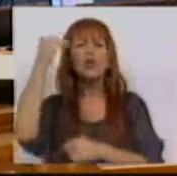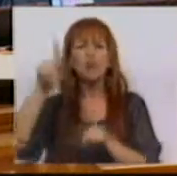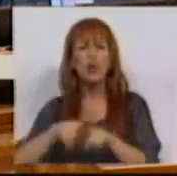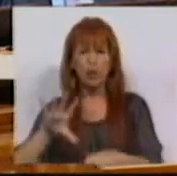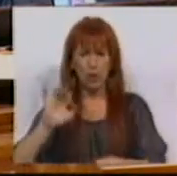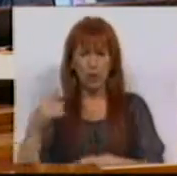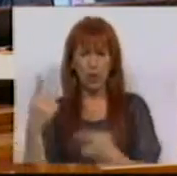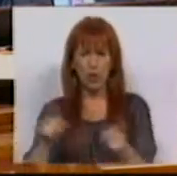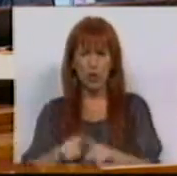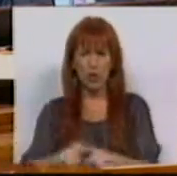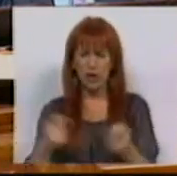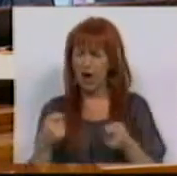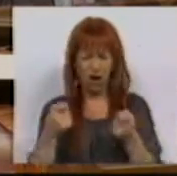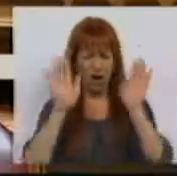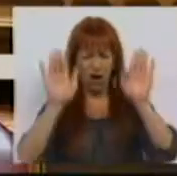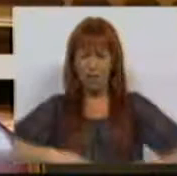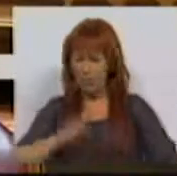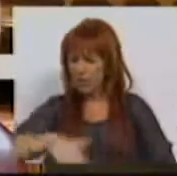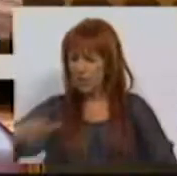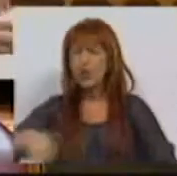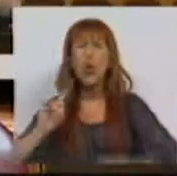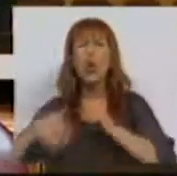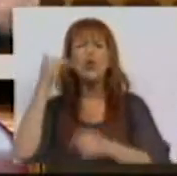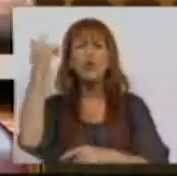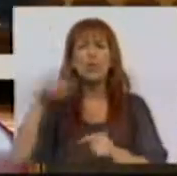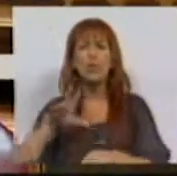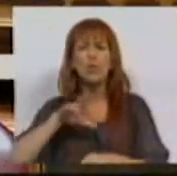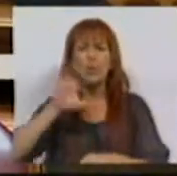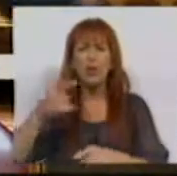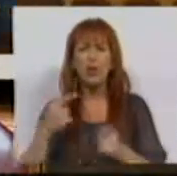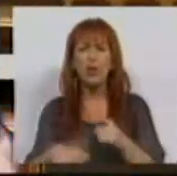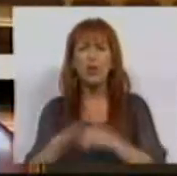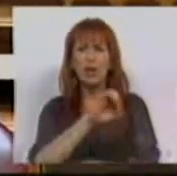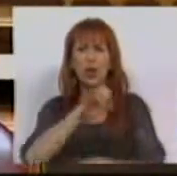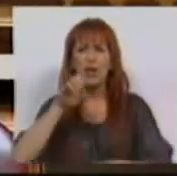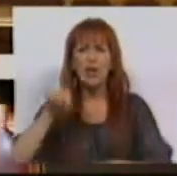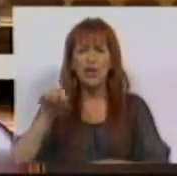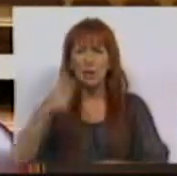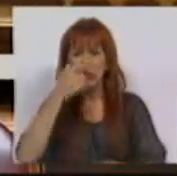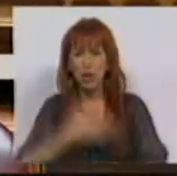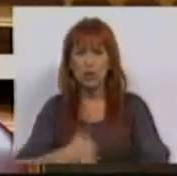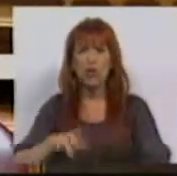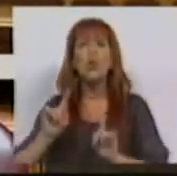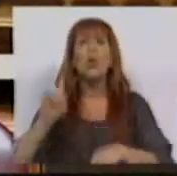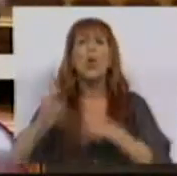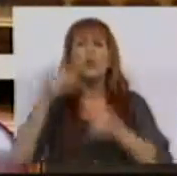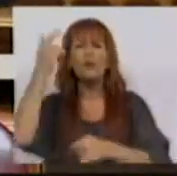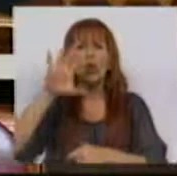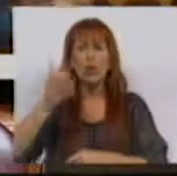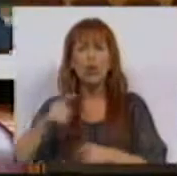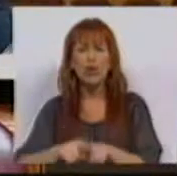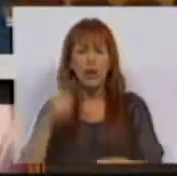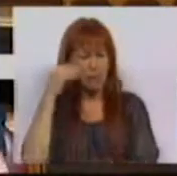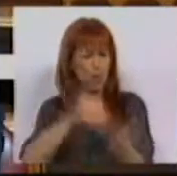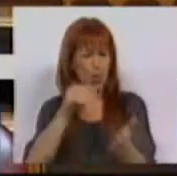com um país que desinveste na ciência? Qual o futuro com um país que tem 800 mil desempregados? Qual o futuro com um país que vê